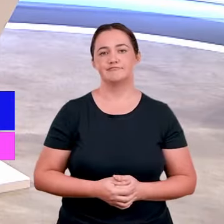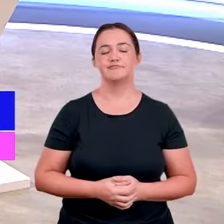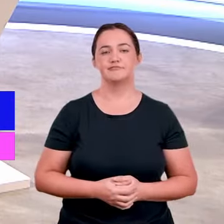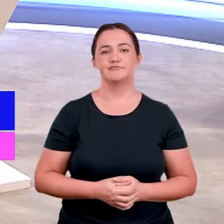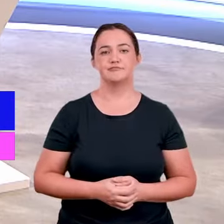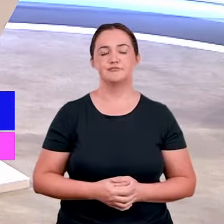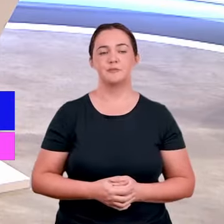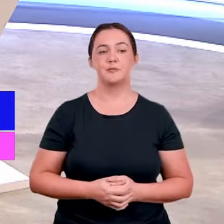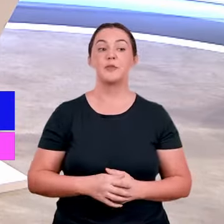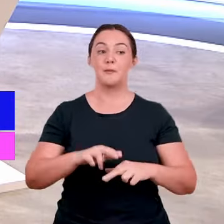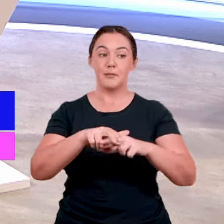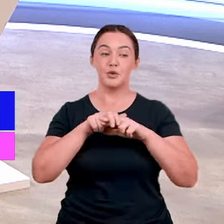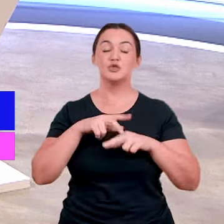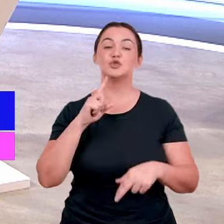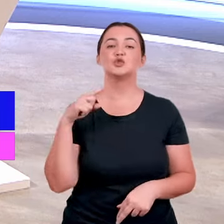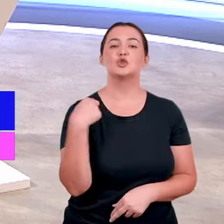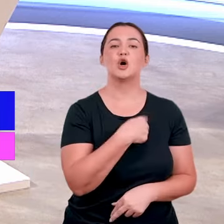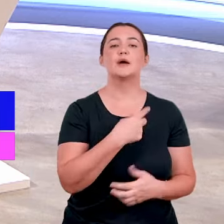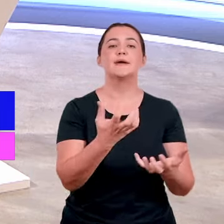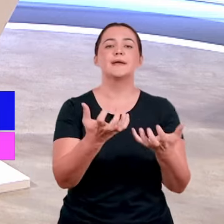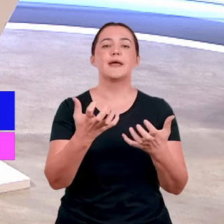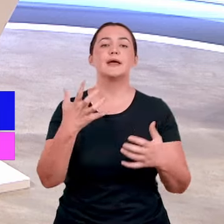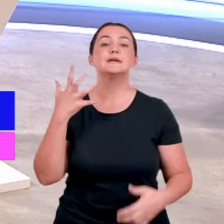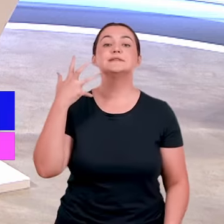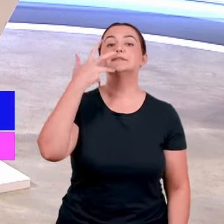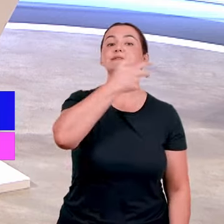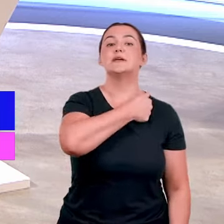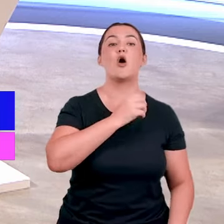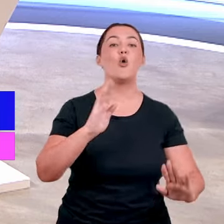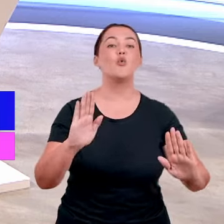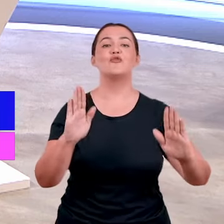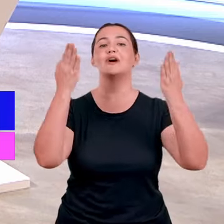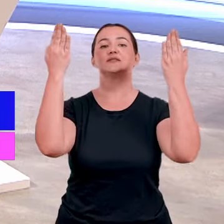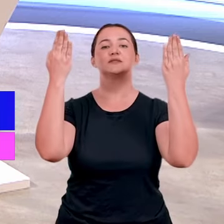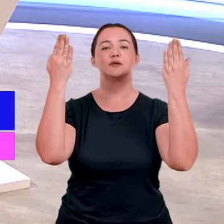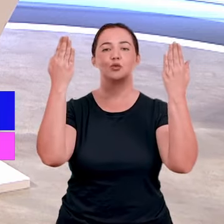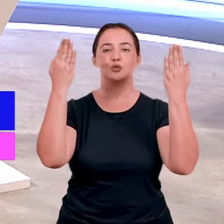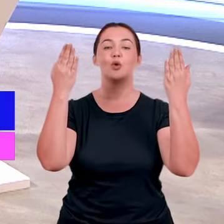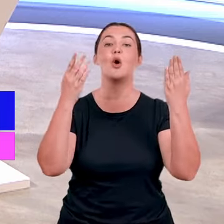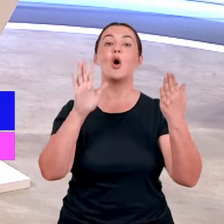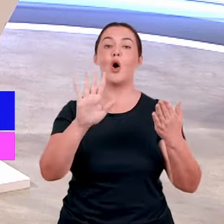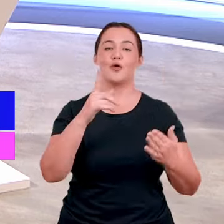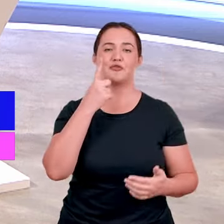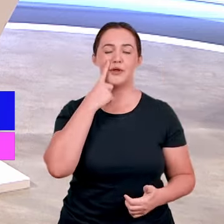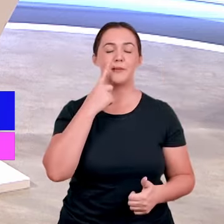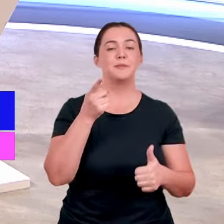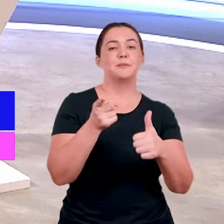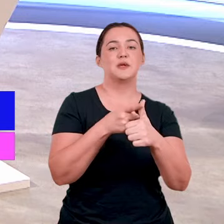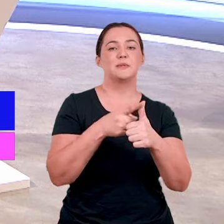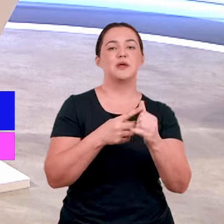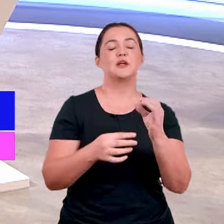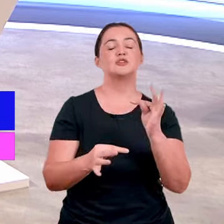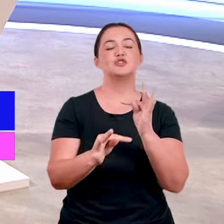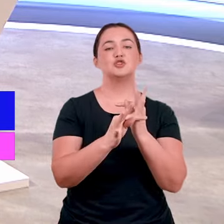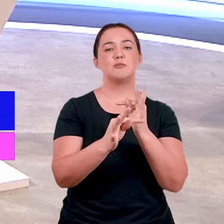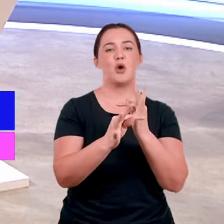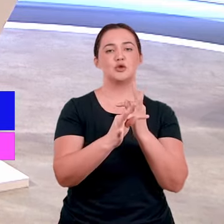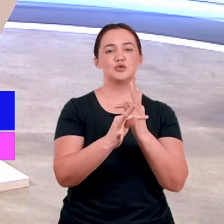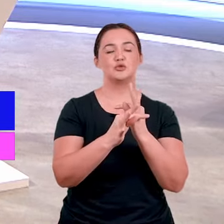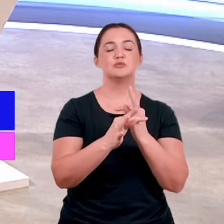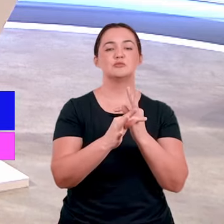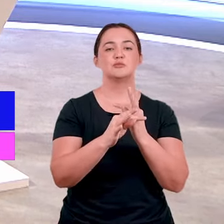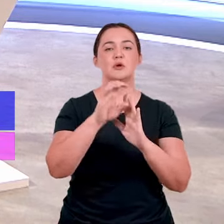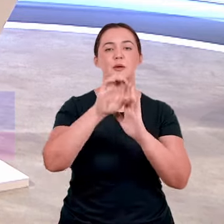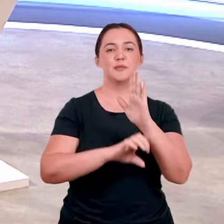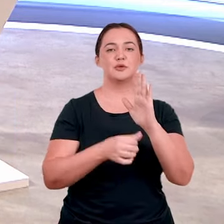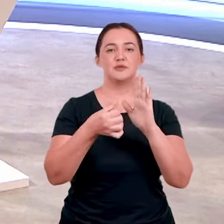Nessa perspectiva de salvação, veja o conselho que recebemos em 1 Timóteo capítulo 6, versículo